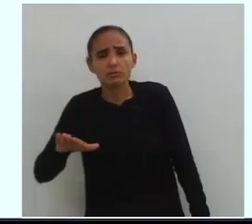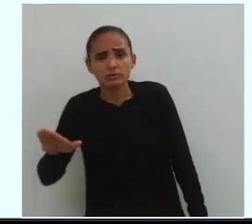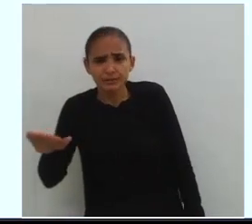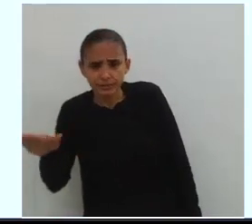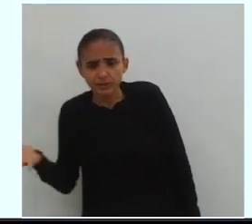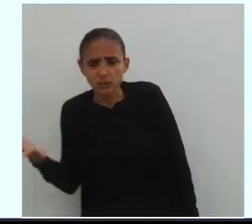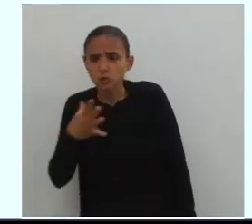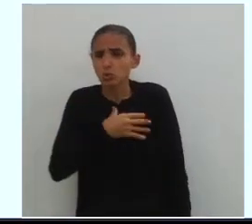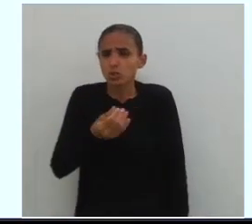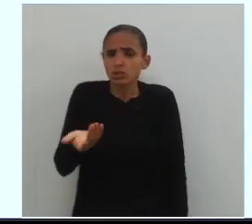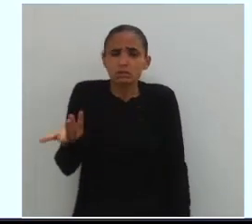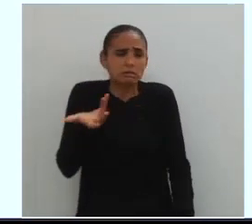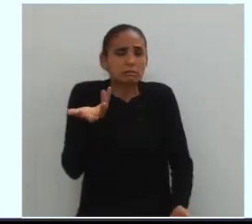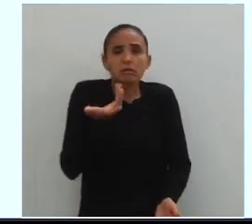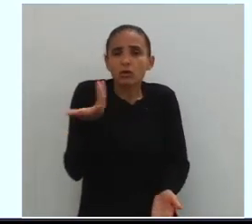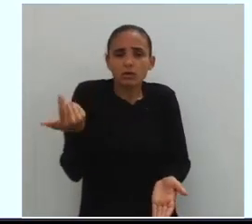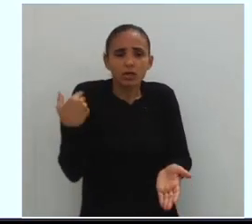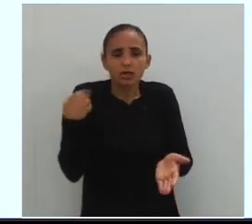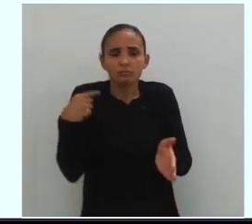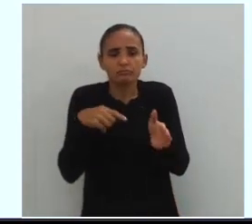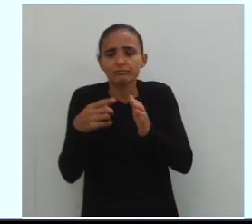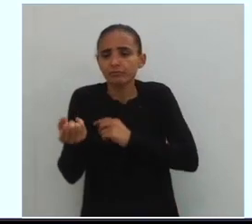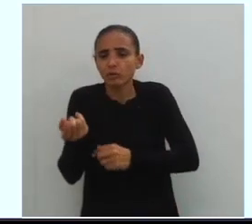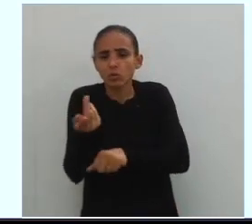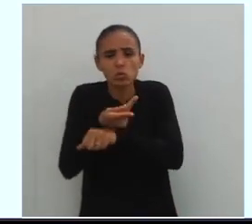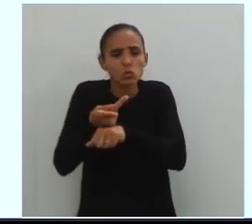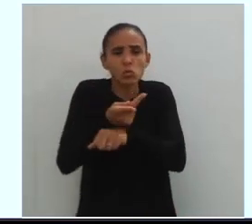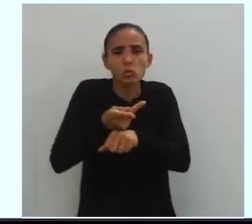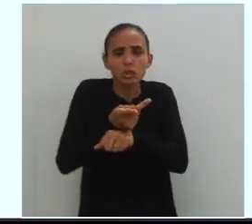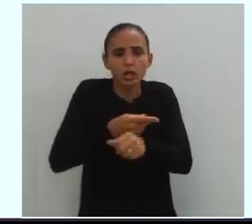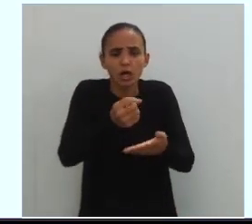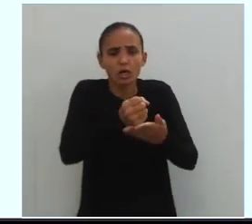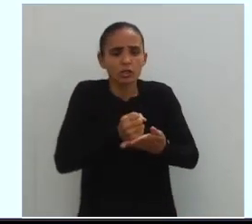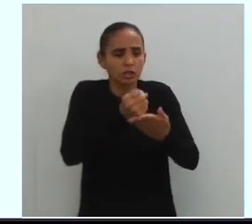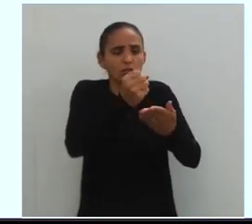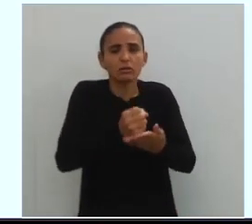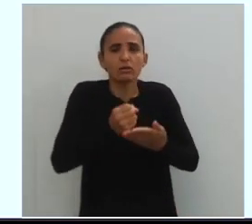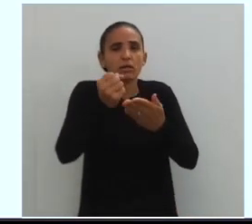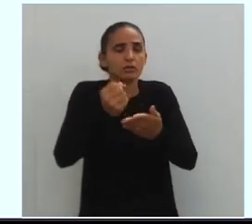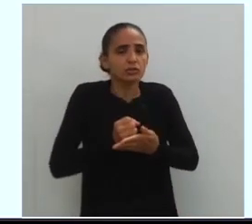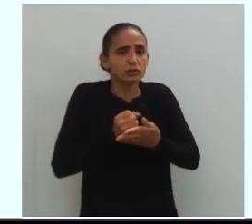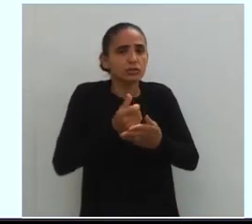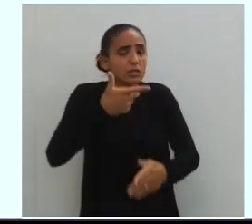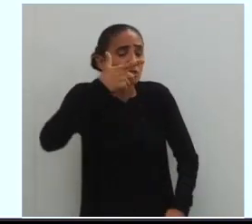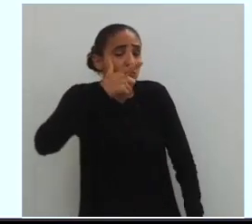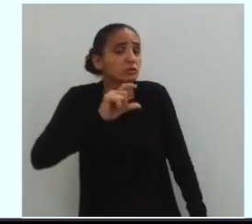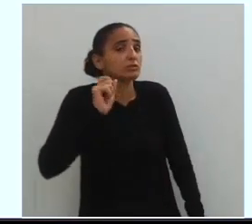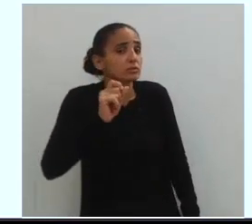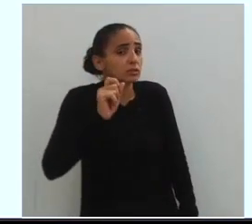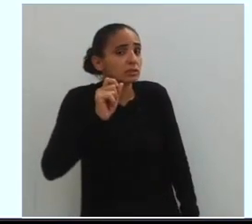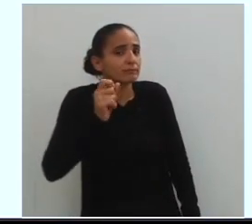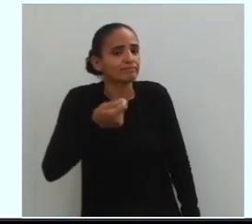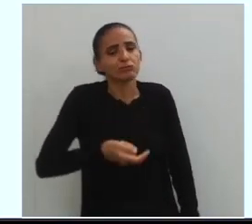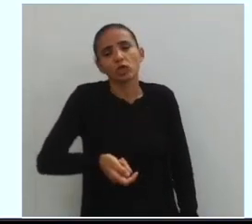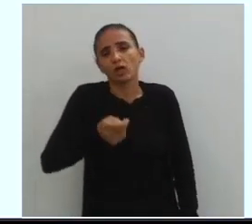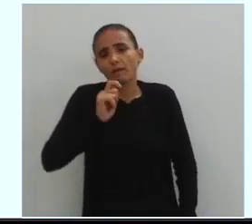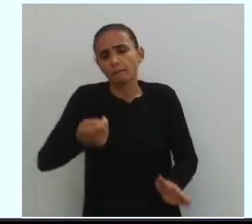uma busca, um refúgio. Então, o número de membros que pode variar conforme a organização que é